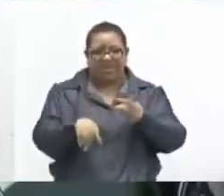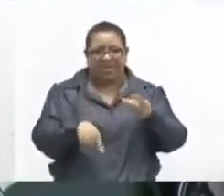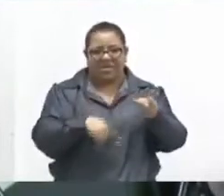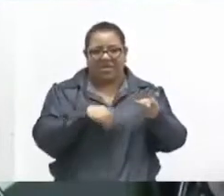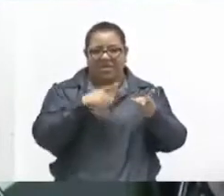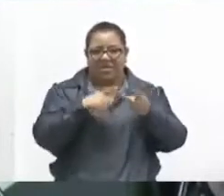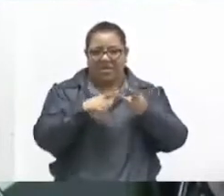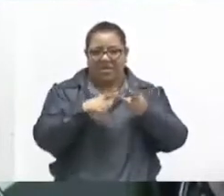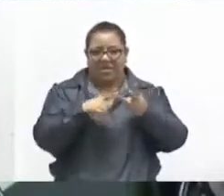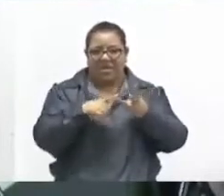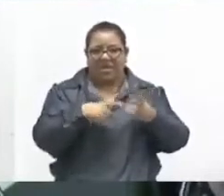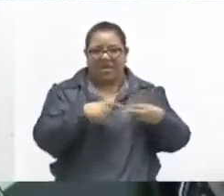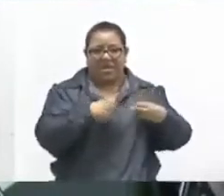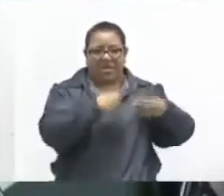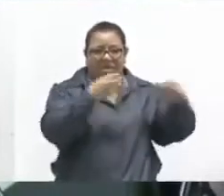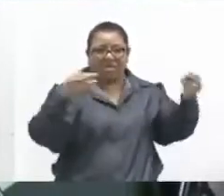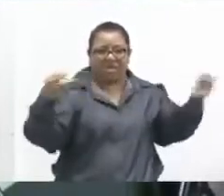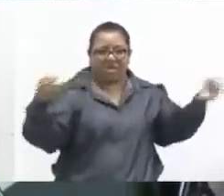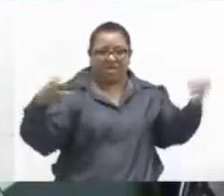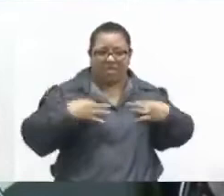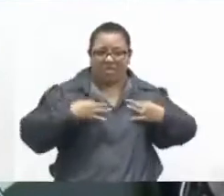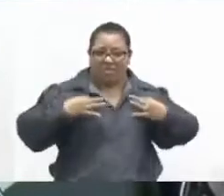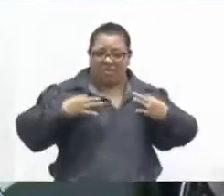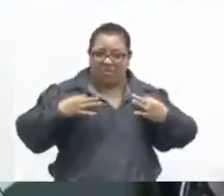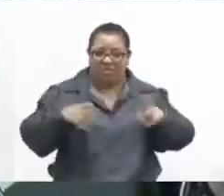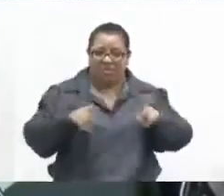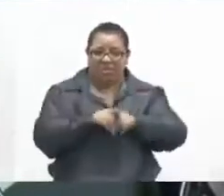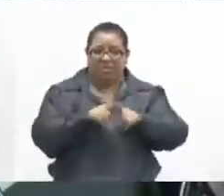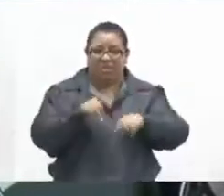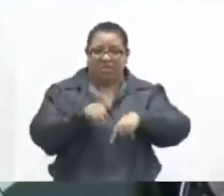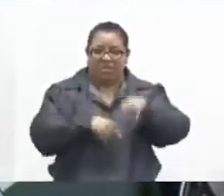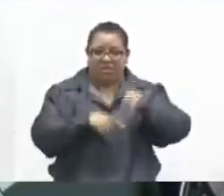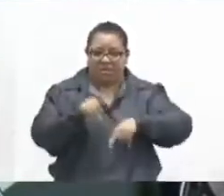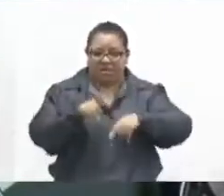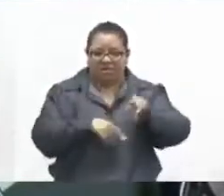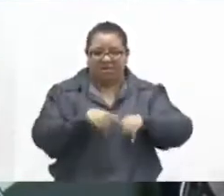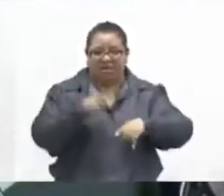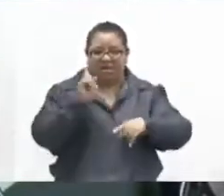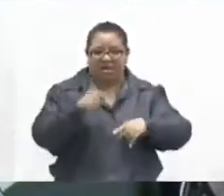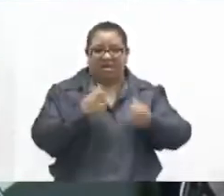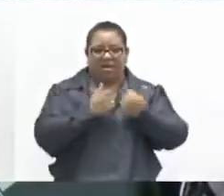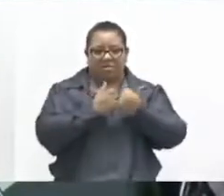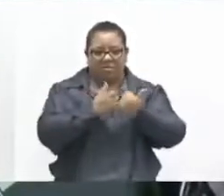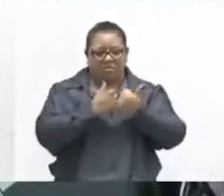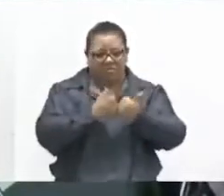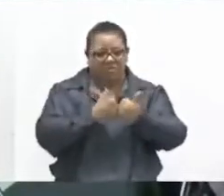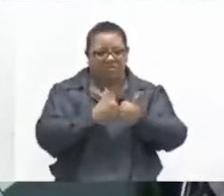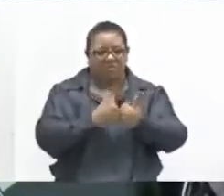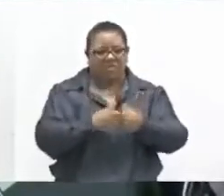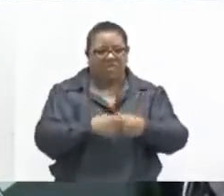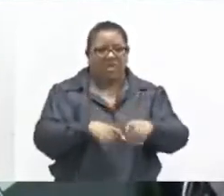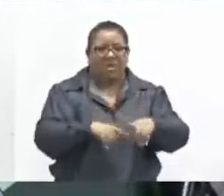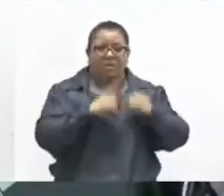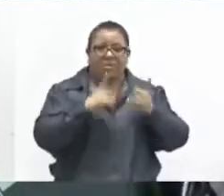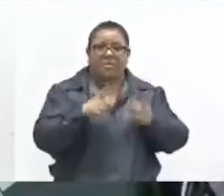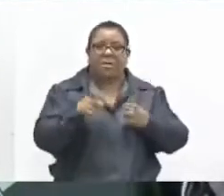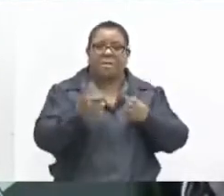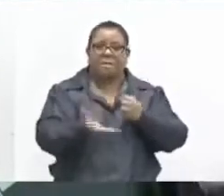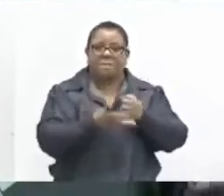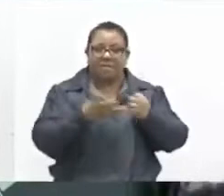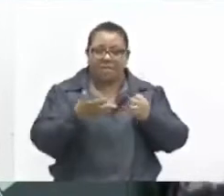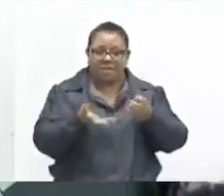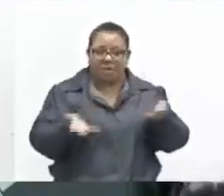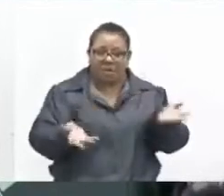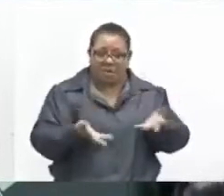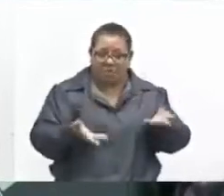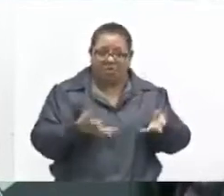a distribuição de uniformes, de material é assistência estudantil. É isso que o estudante da rede básica tem. Esse estudante da rede básica que hoje